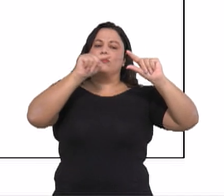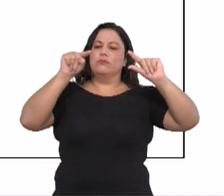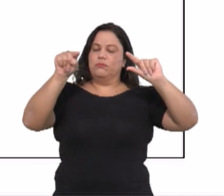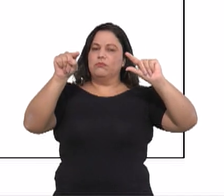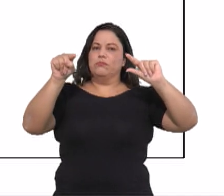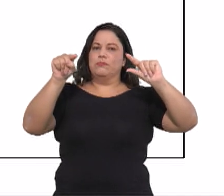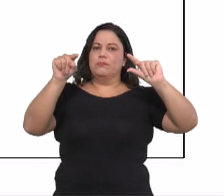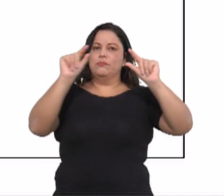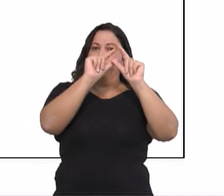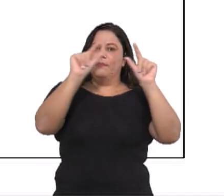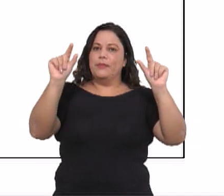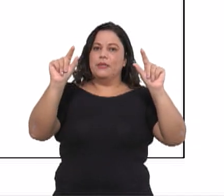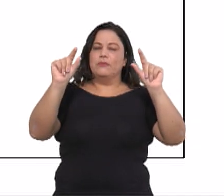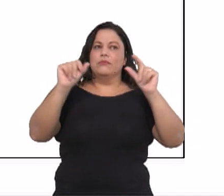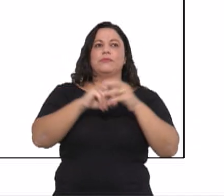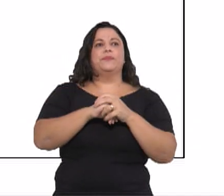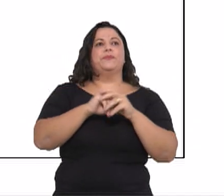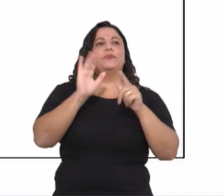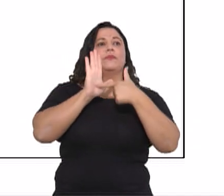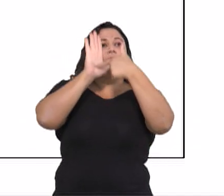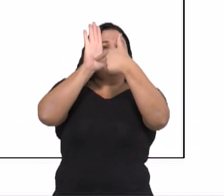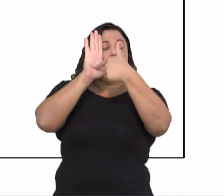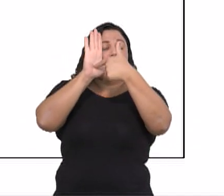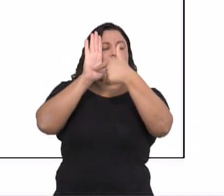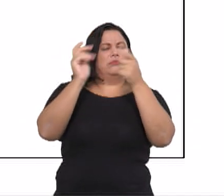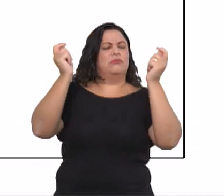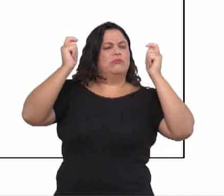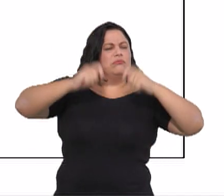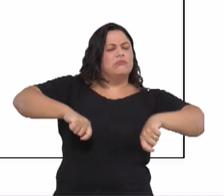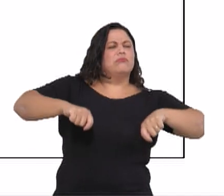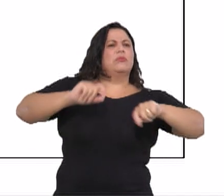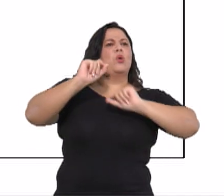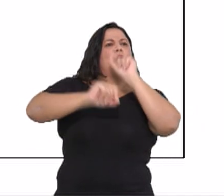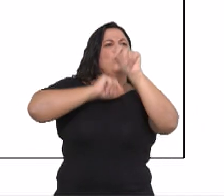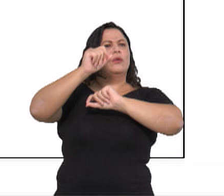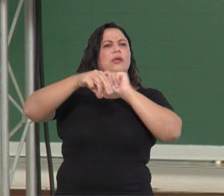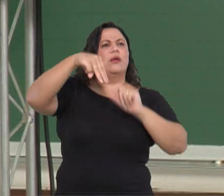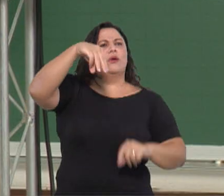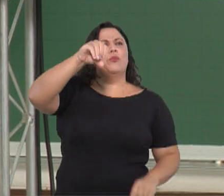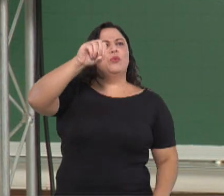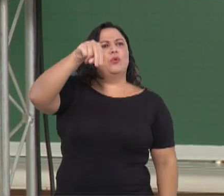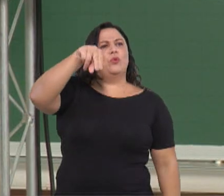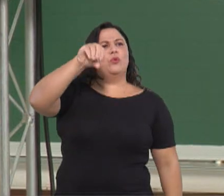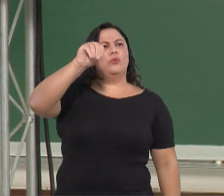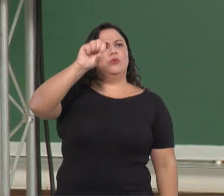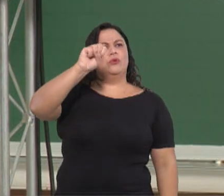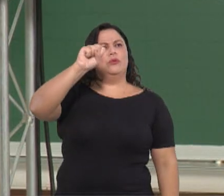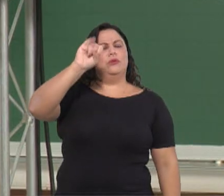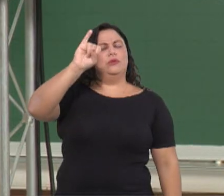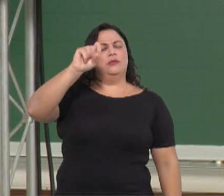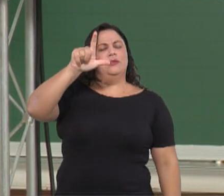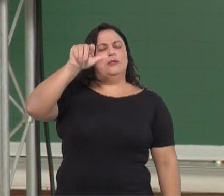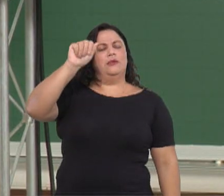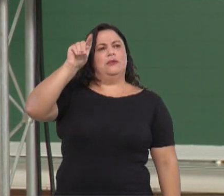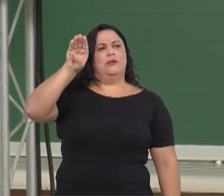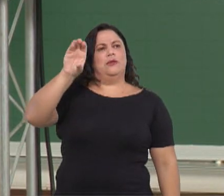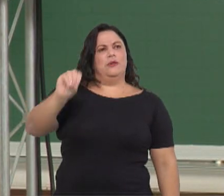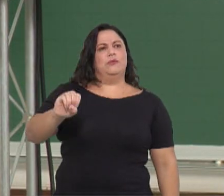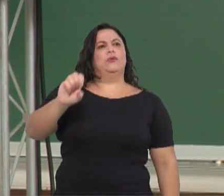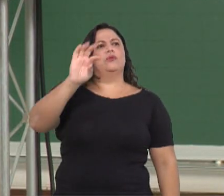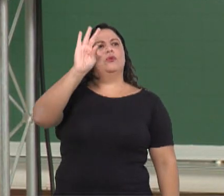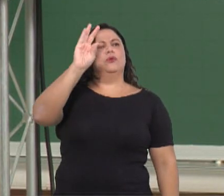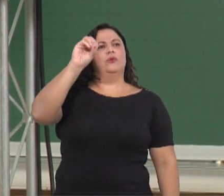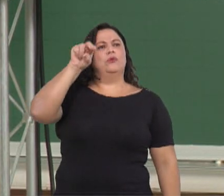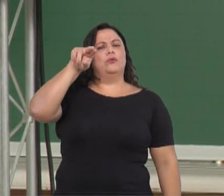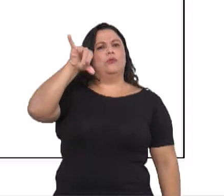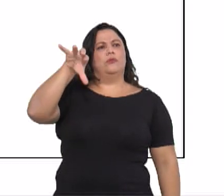aqueles períodos, há predominância de monossílabos tônicos, todas as palavras são oxítonas, temos